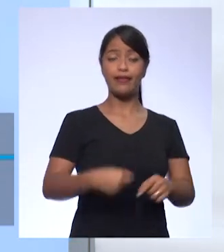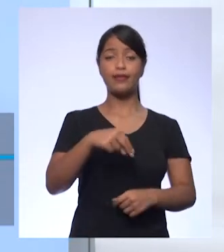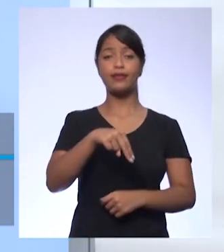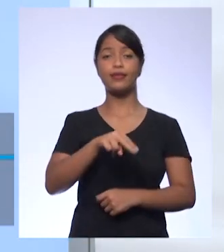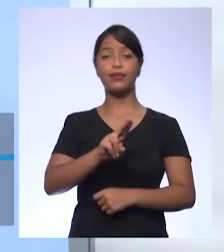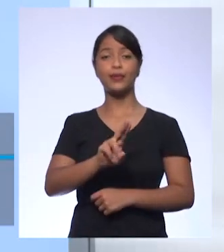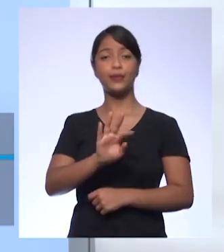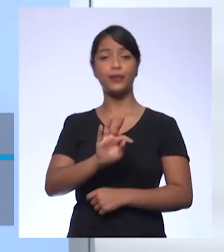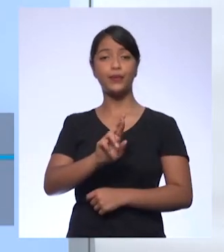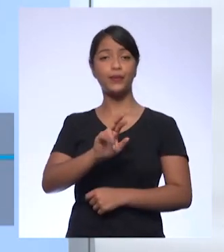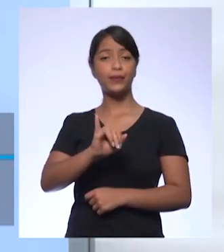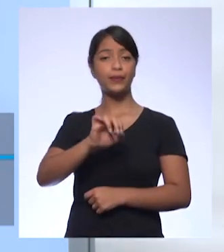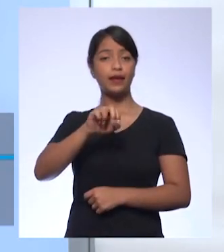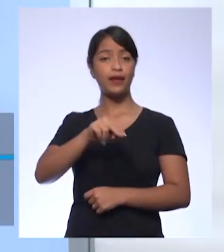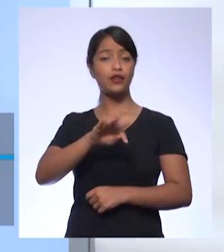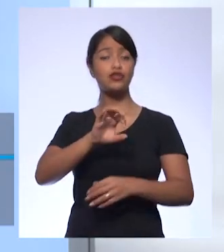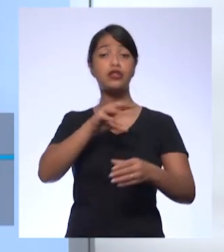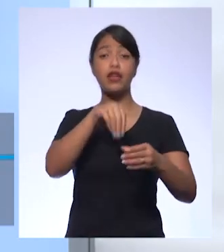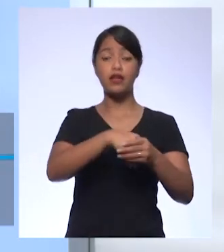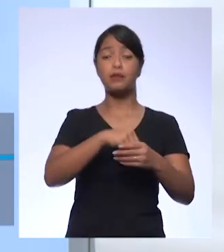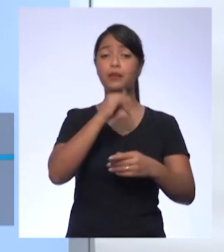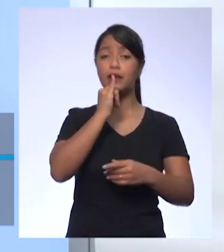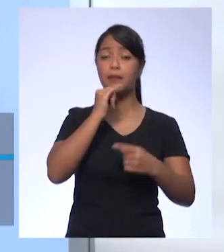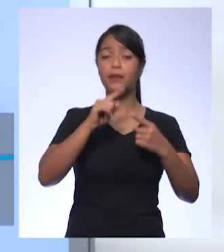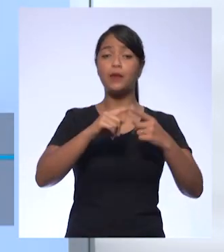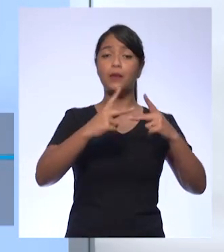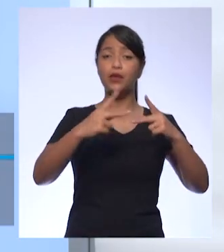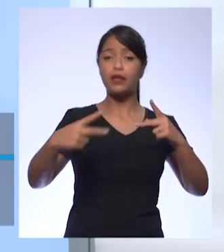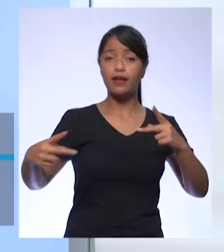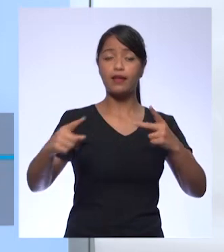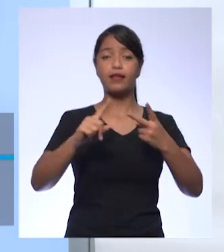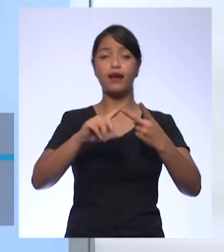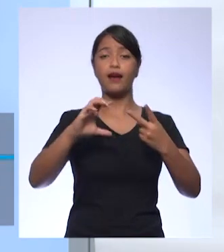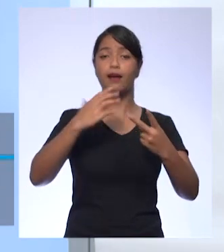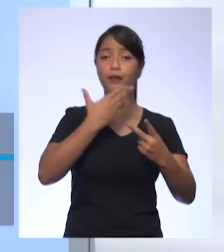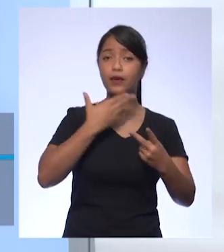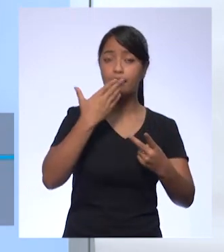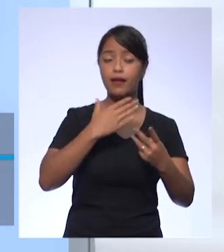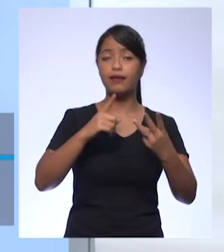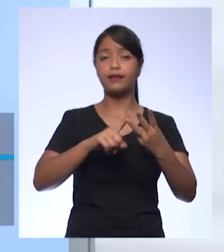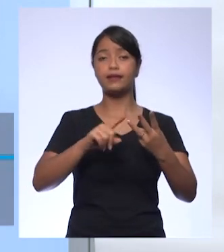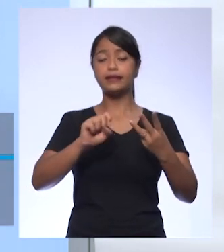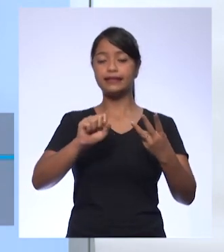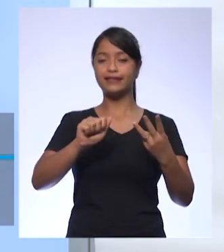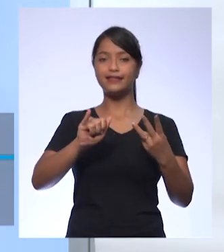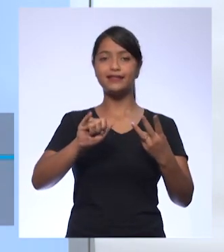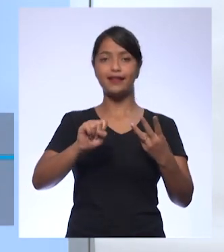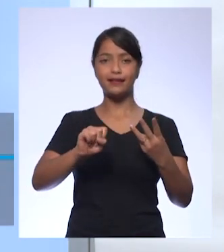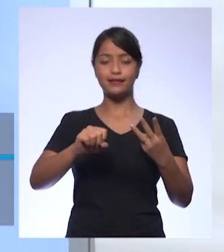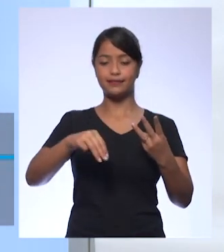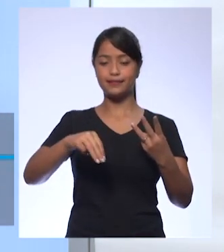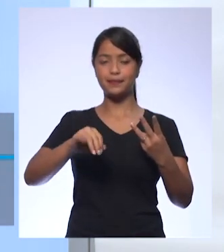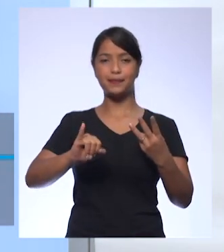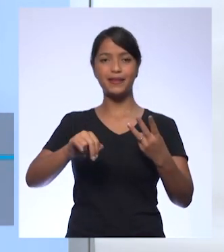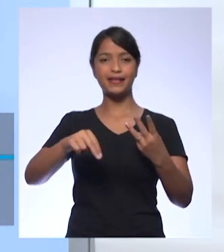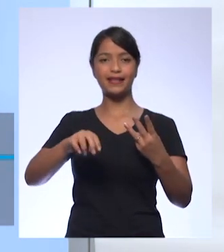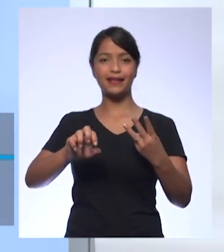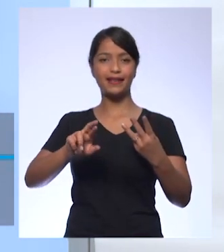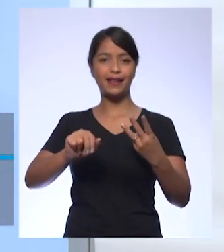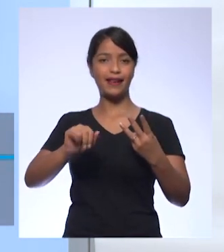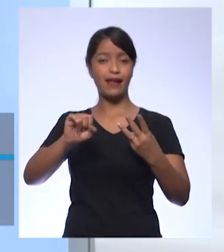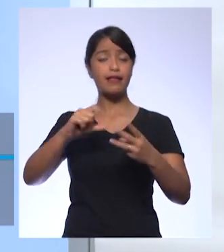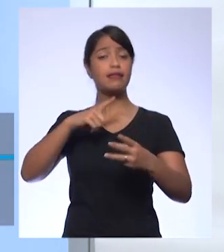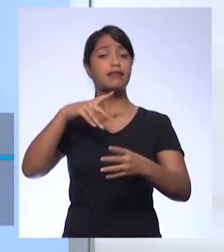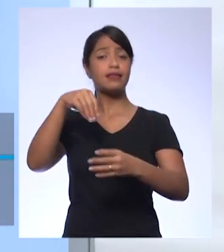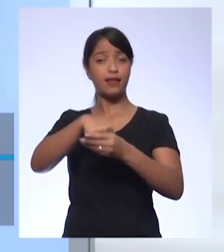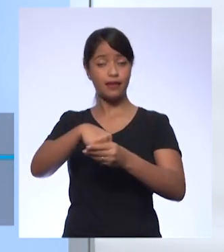é a vitamina, o carboidrato, a proteína, os sais minerais, né, que eu falei que também ajudam o nosso corpo a trabalhar direito, também fazem parte dos